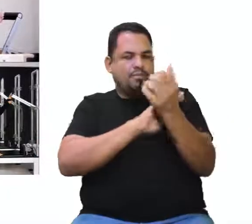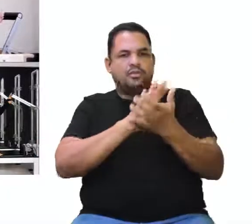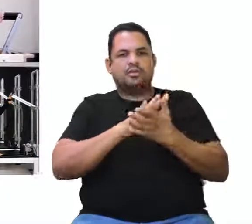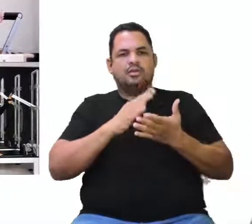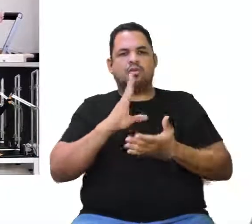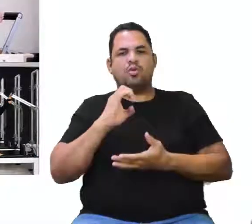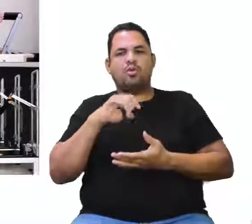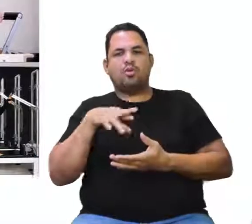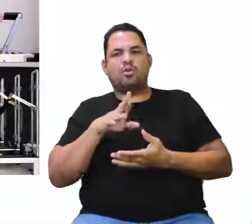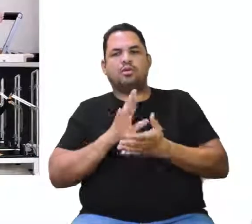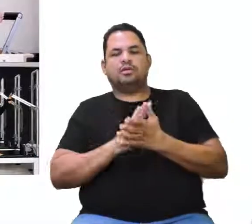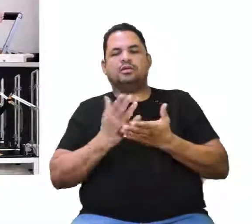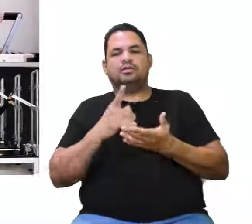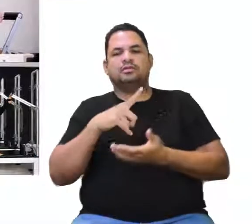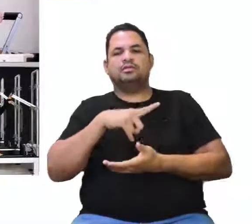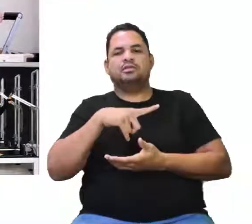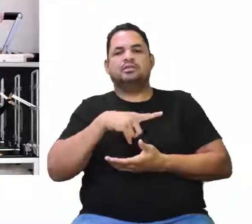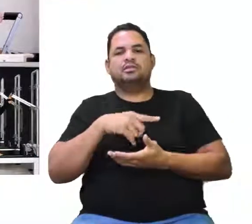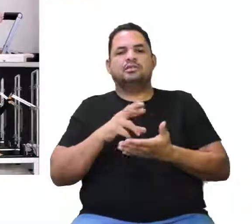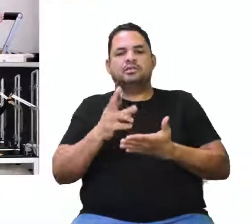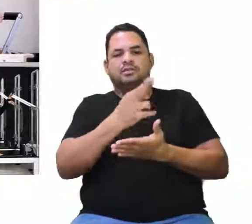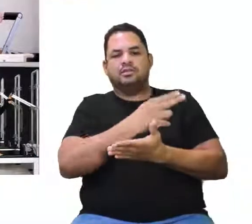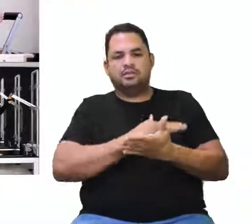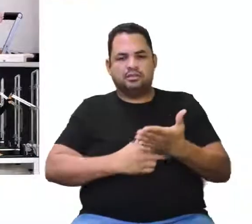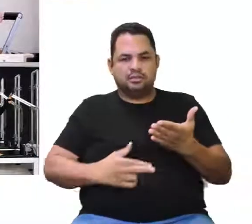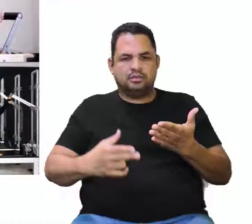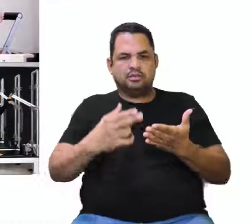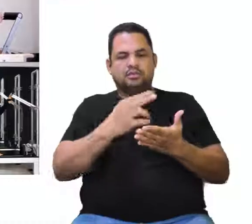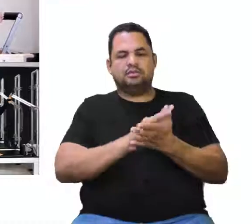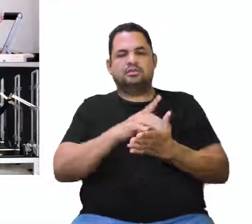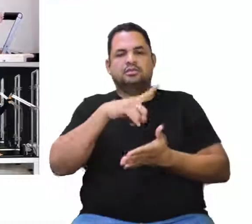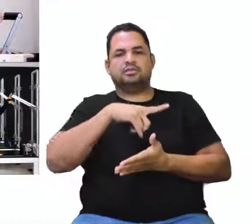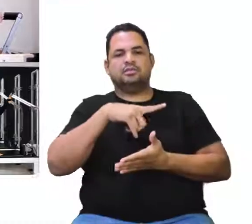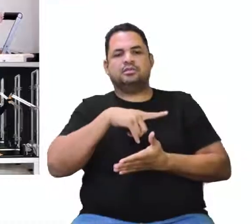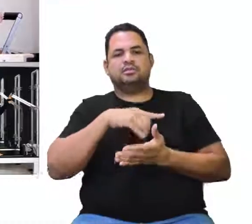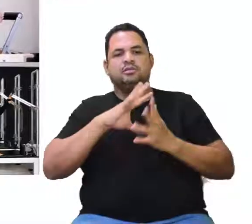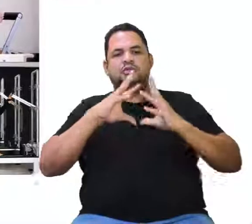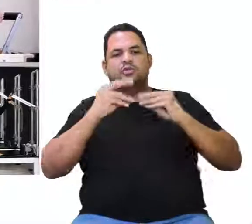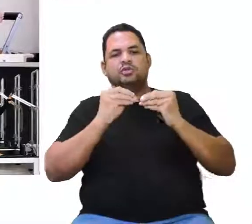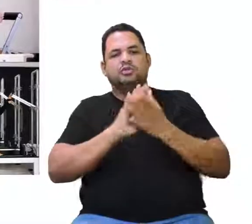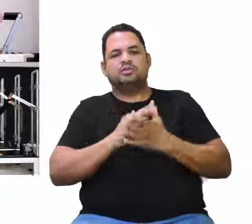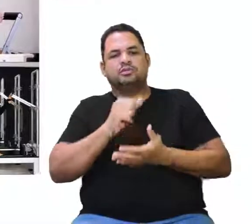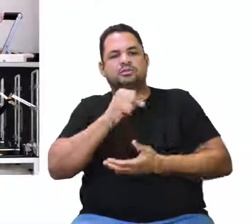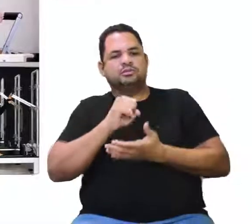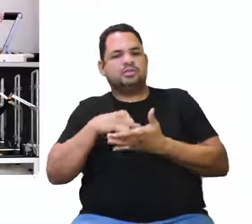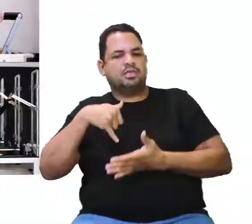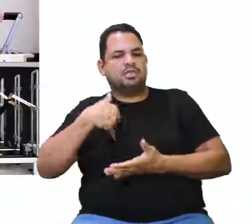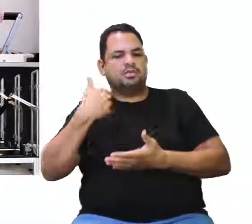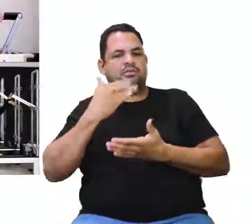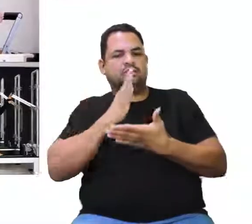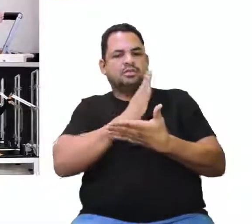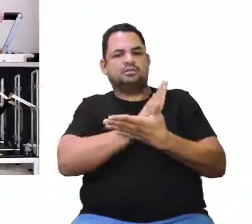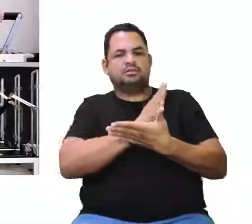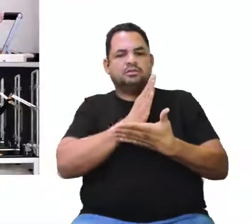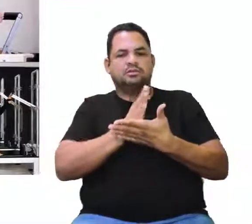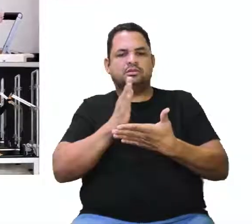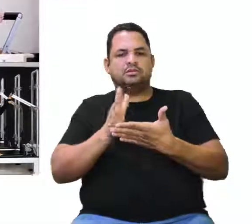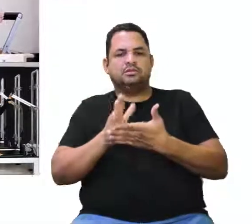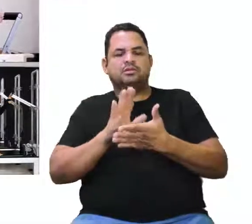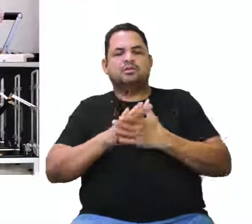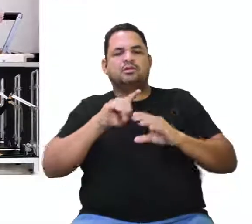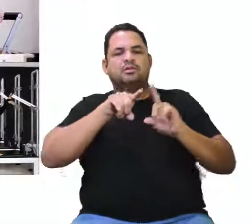do core. Então, a gente tem aqui vários exercícios, tem para todas as idades, todas as faixas etárias,